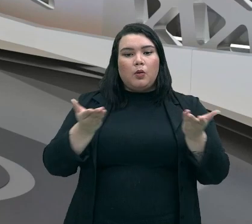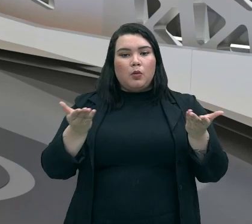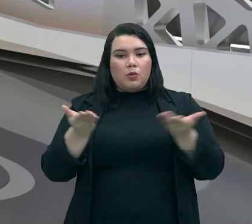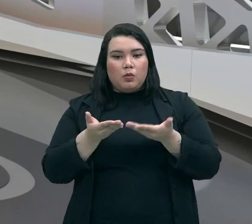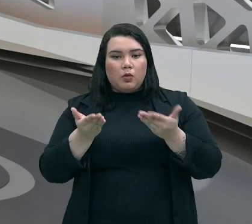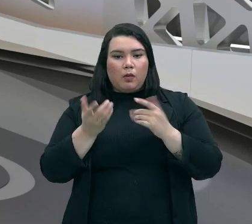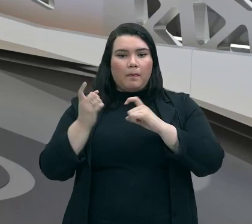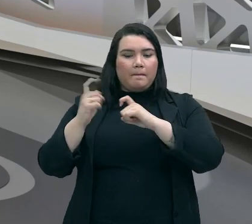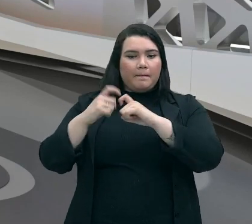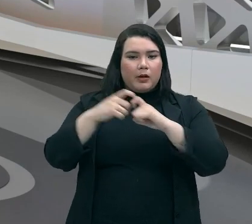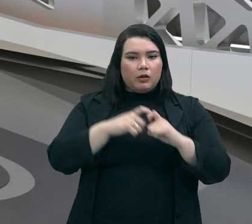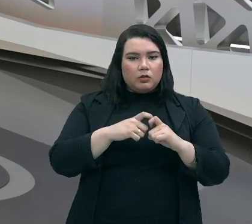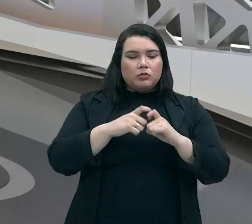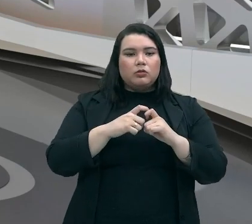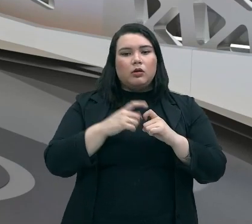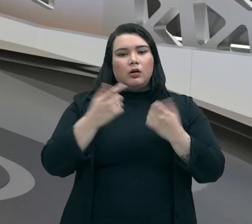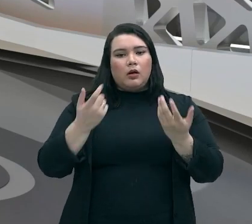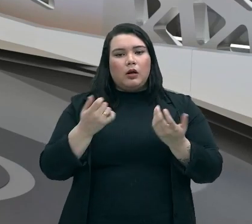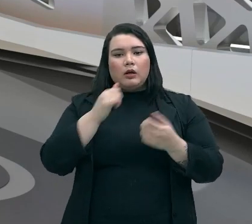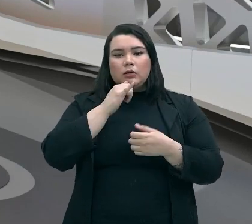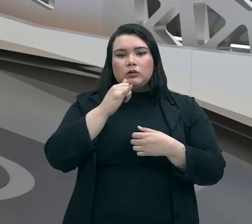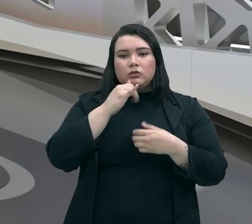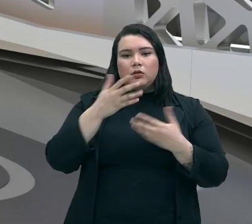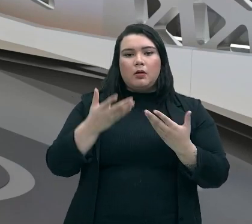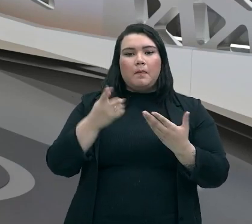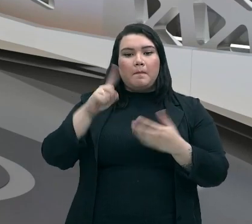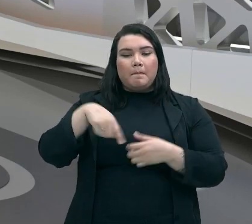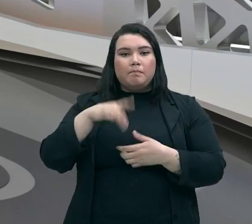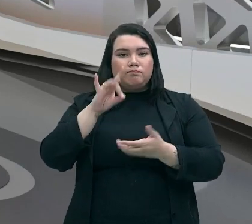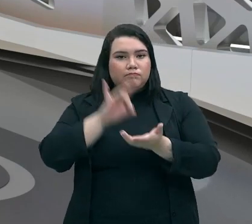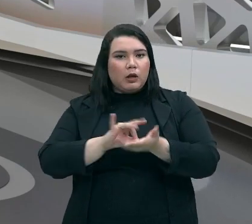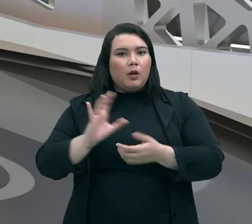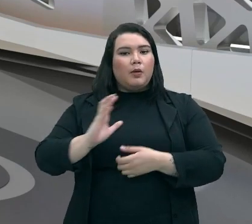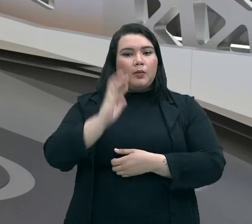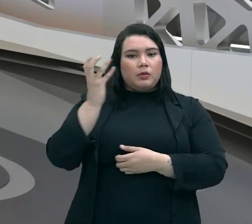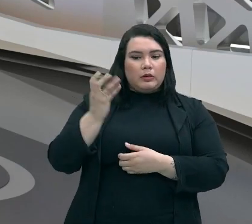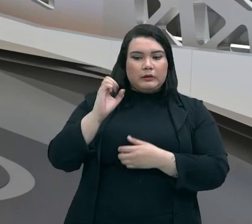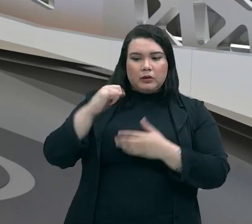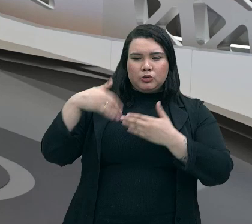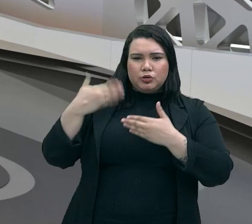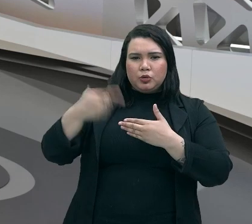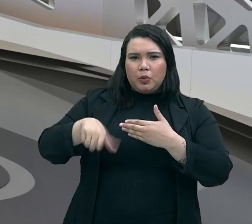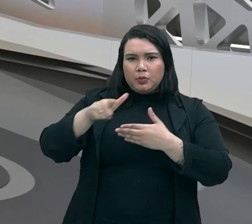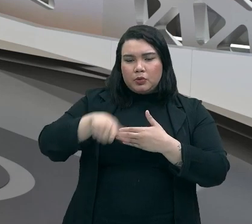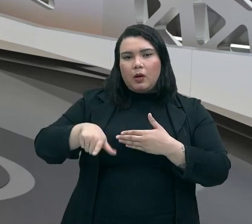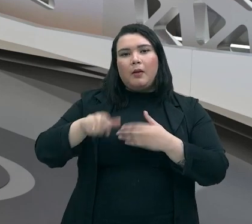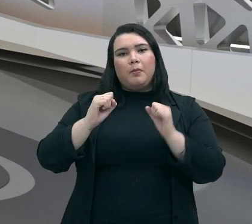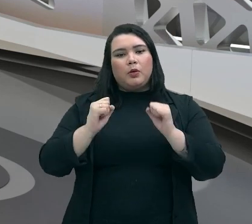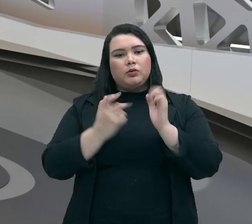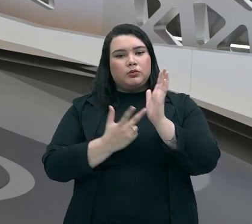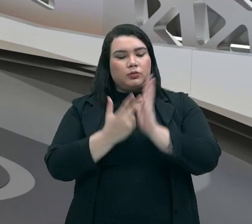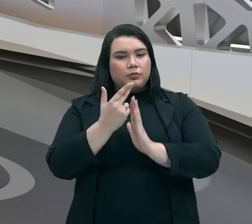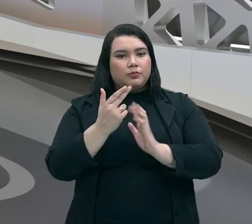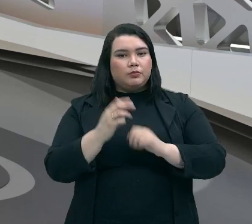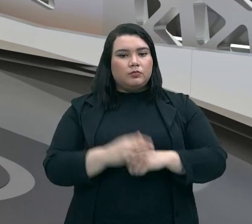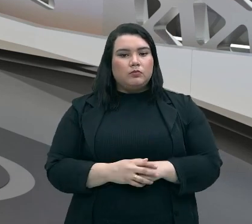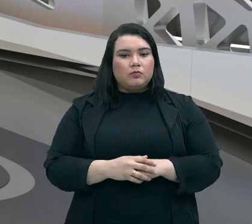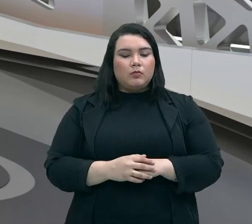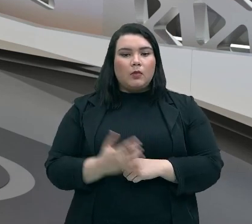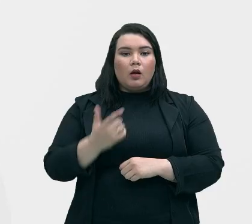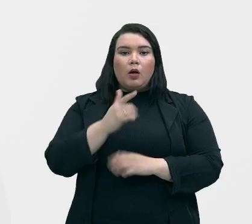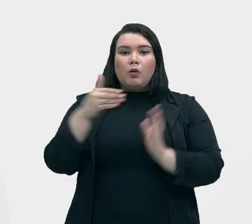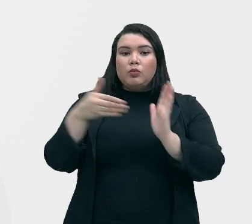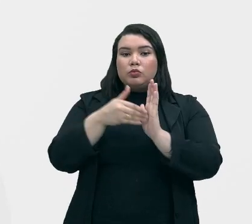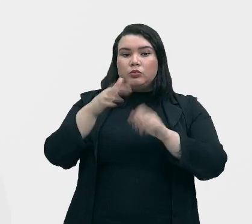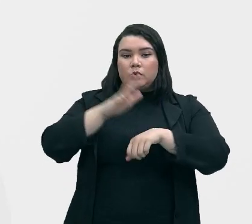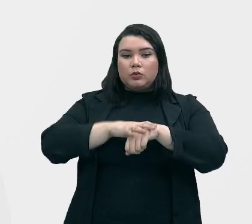os médicos vão recomendar retirar a amígdala quando os casos são bem recorrentes, né? Então, vamos para a nossa última, que é a bronquite. Olha